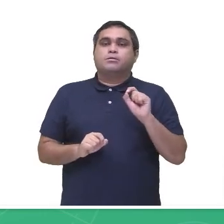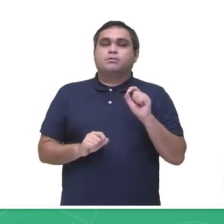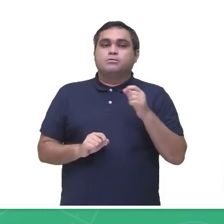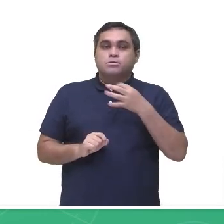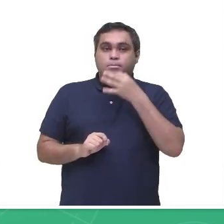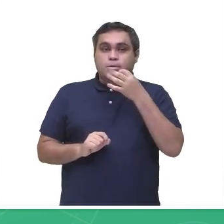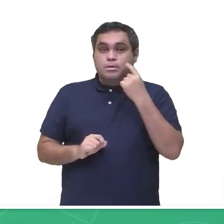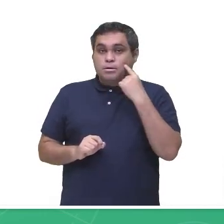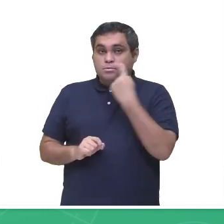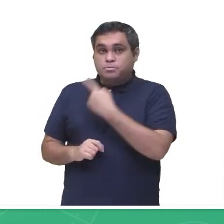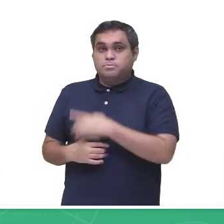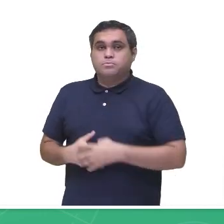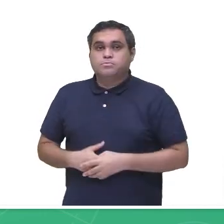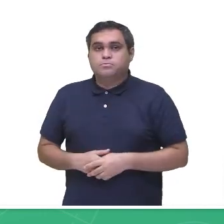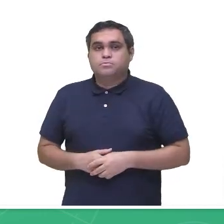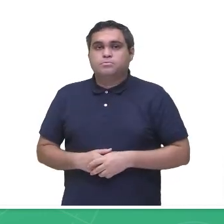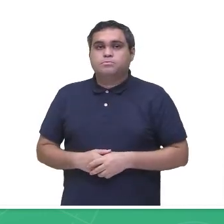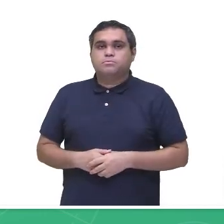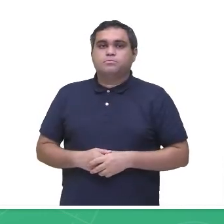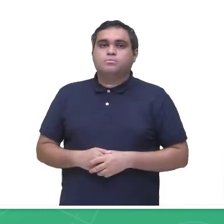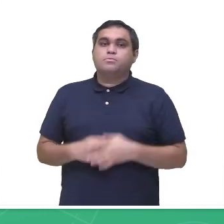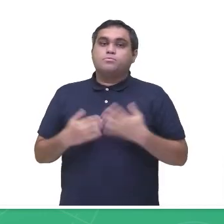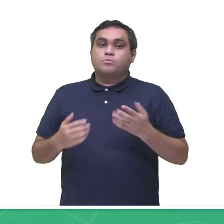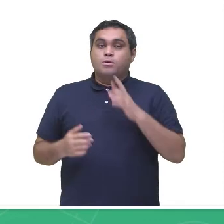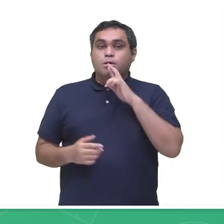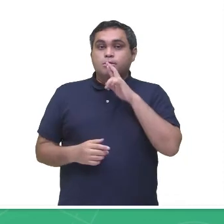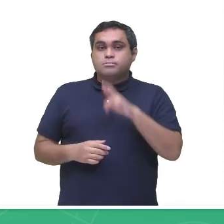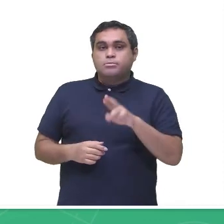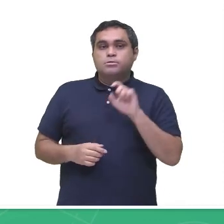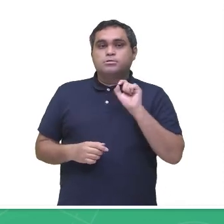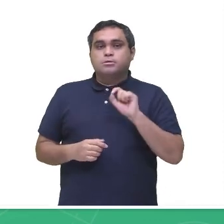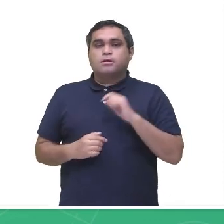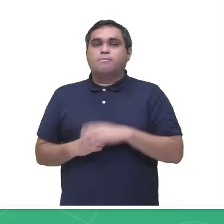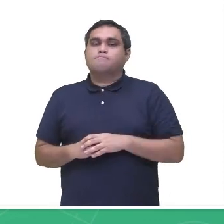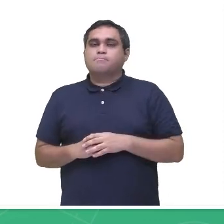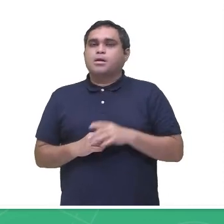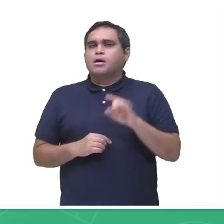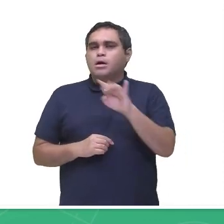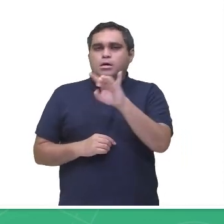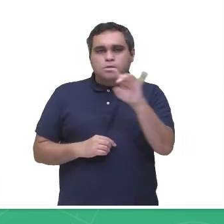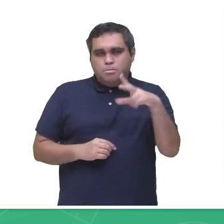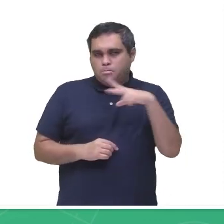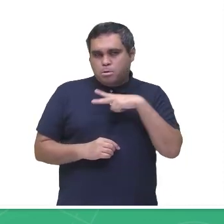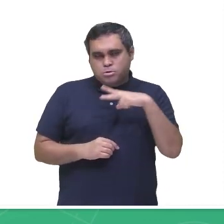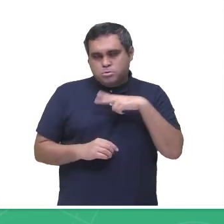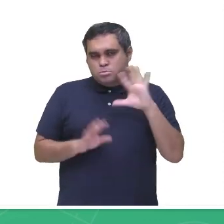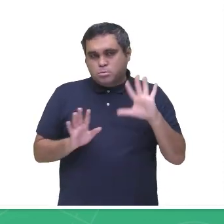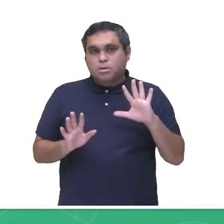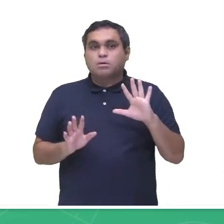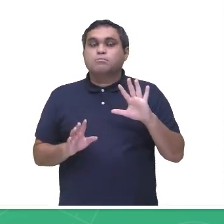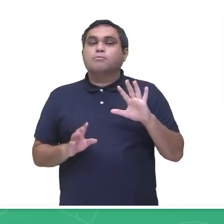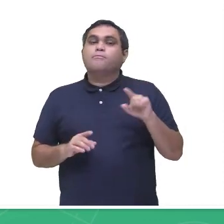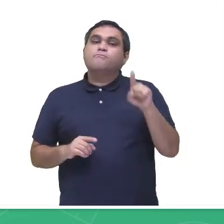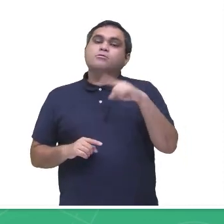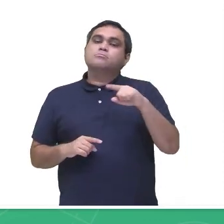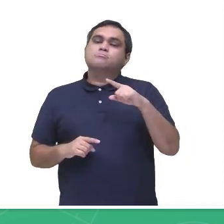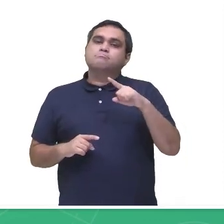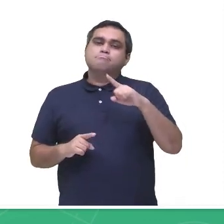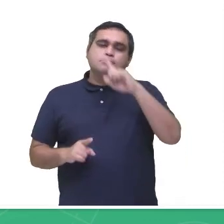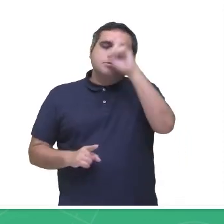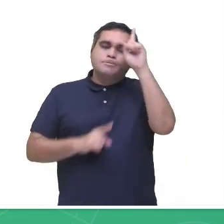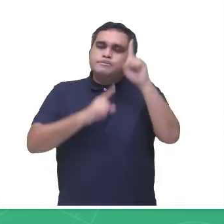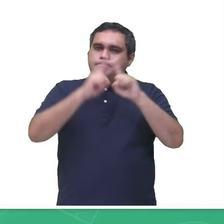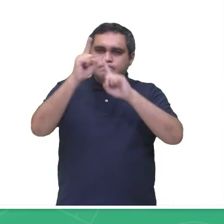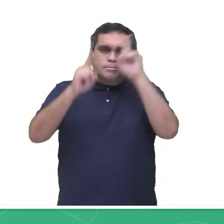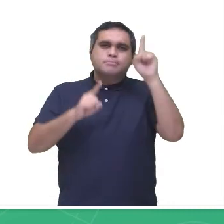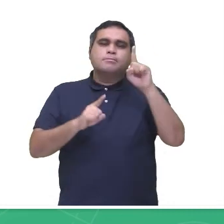ver? E aí diz resposta, né, atividade prática individual, levar em consideração a criação do aluno ou da aluna que tenha como base